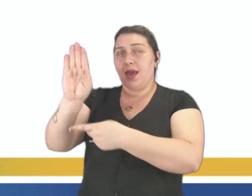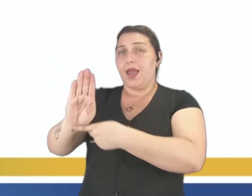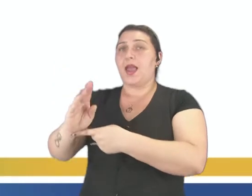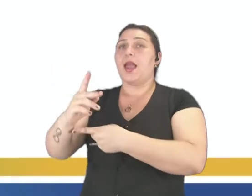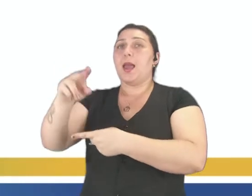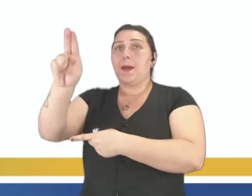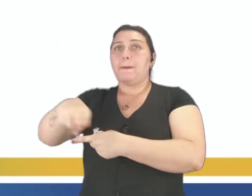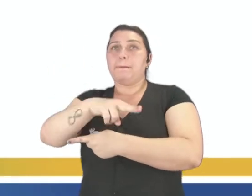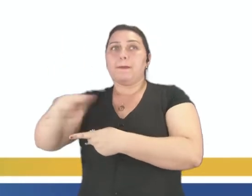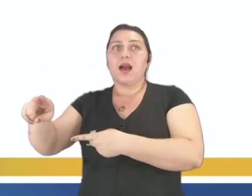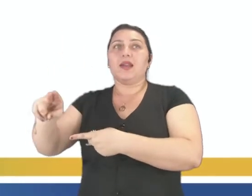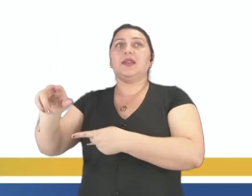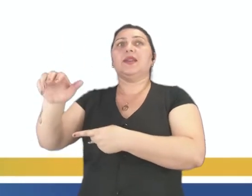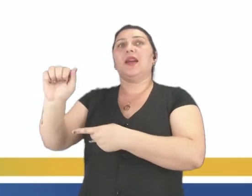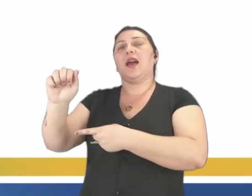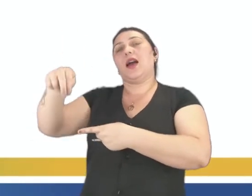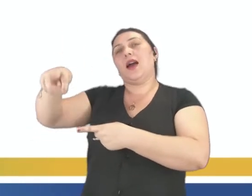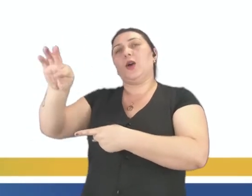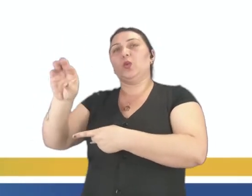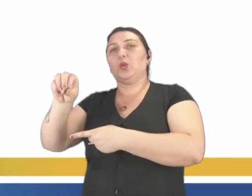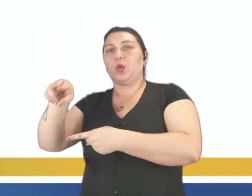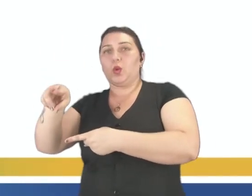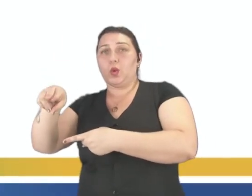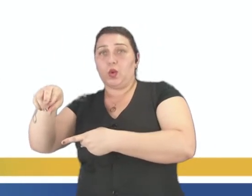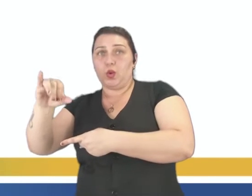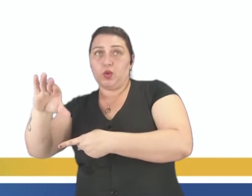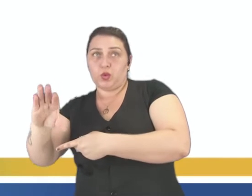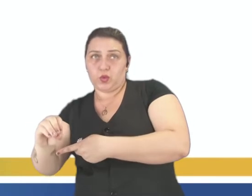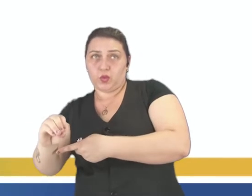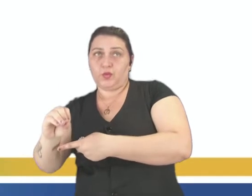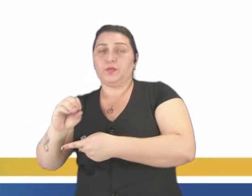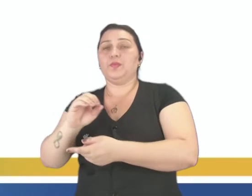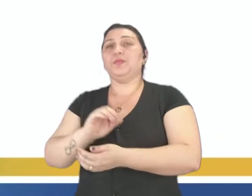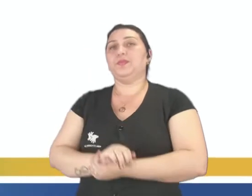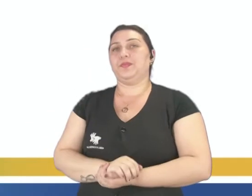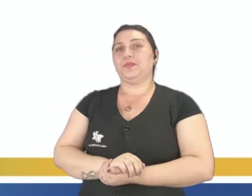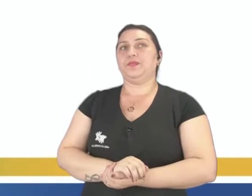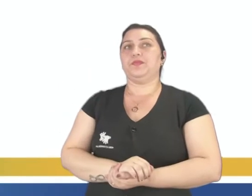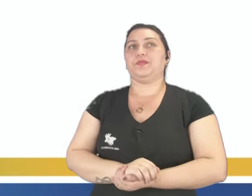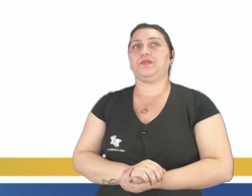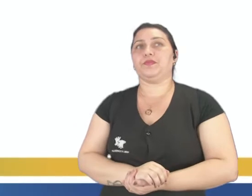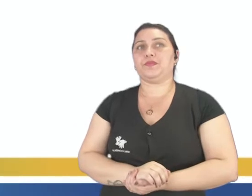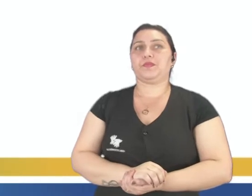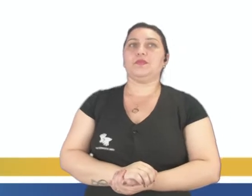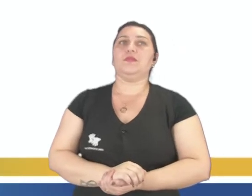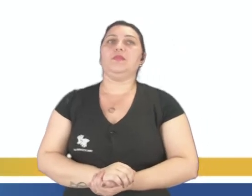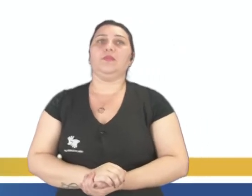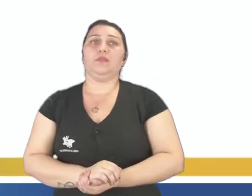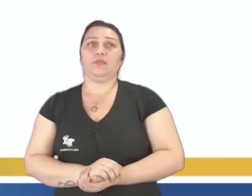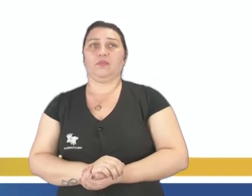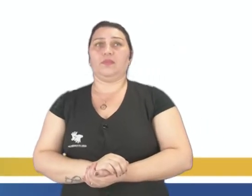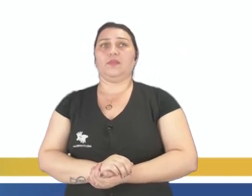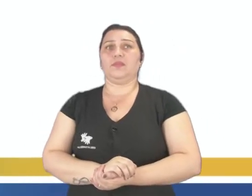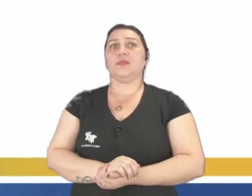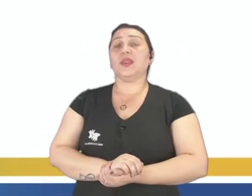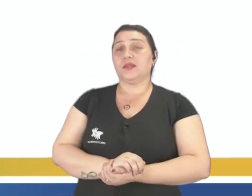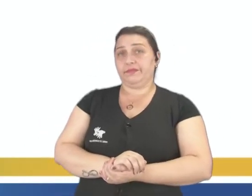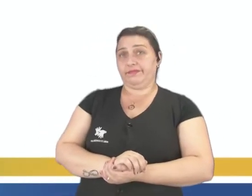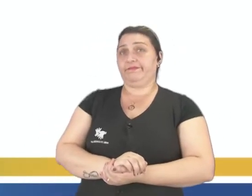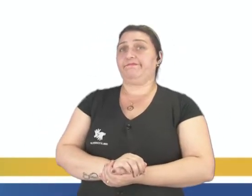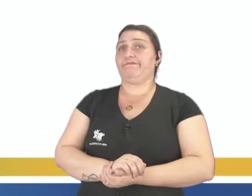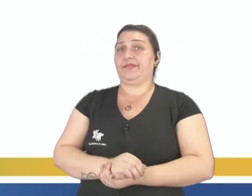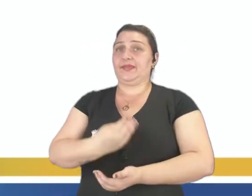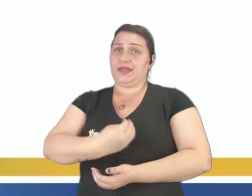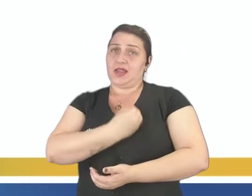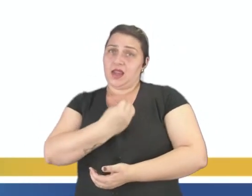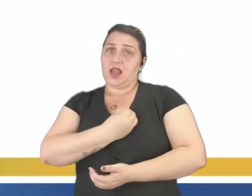aí uma imagenzinha representando o padre, tá? O Padre Antônio Vieira, embora tenha passado grande parte da sua vida